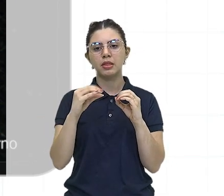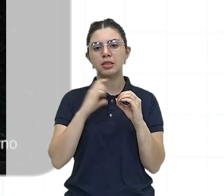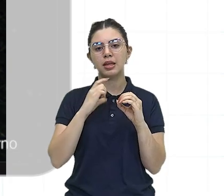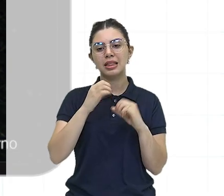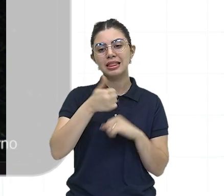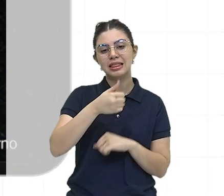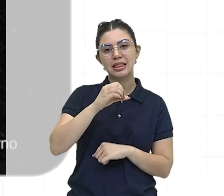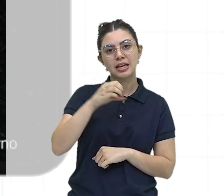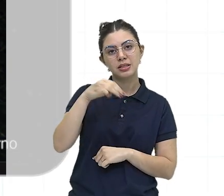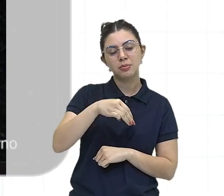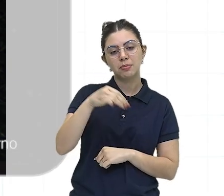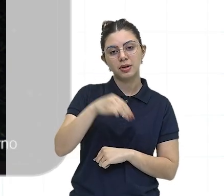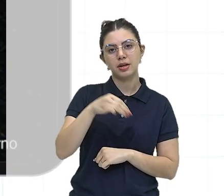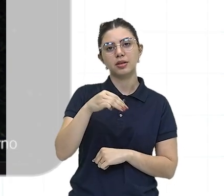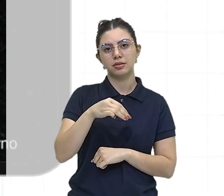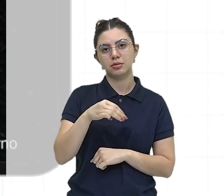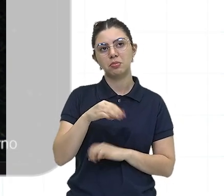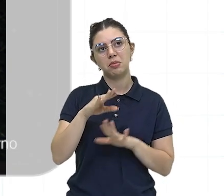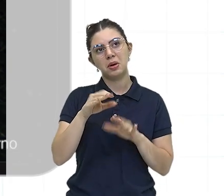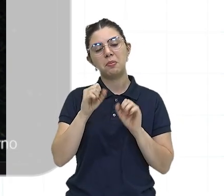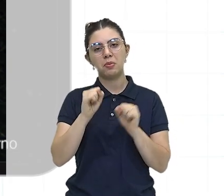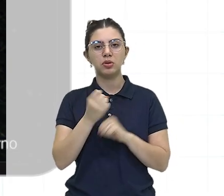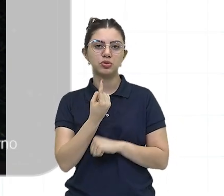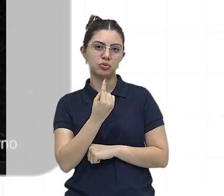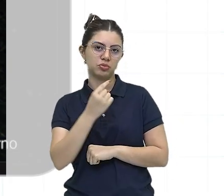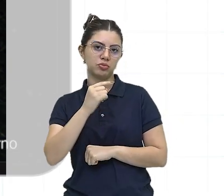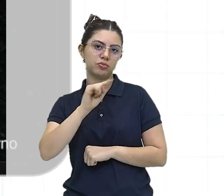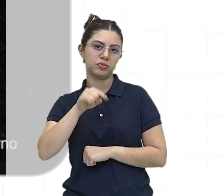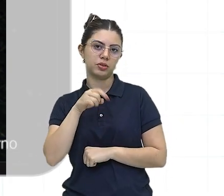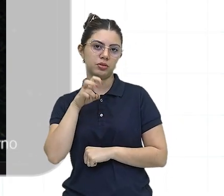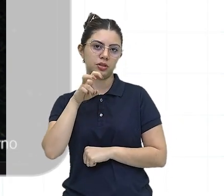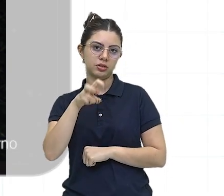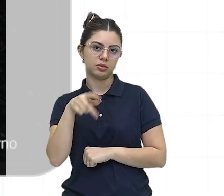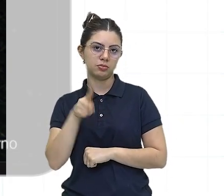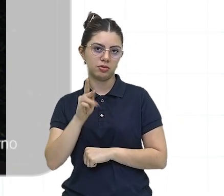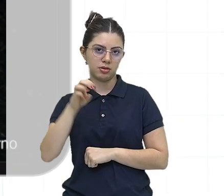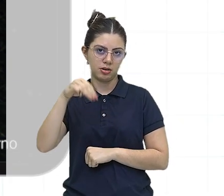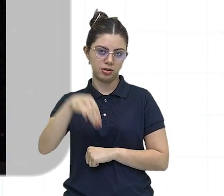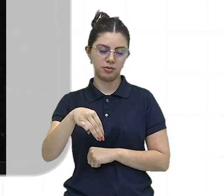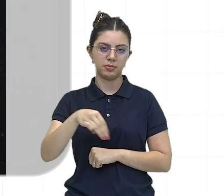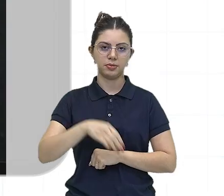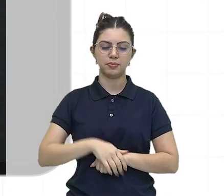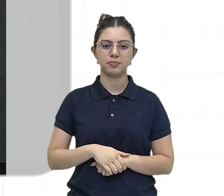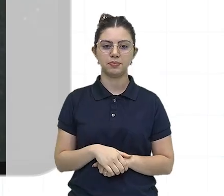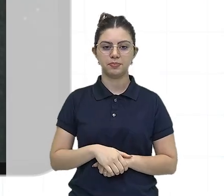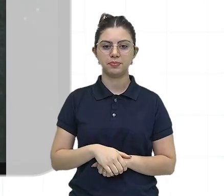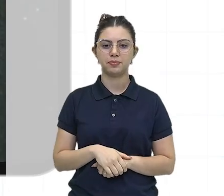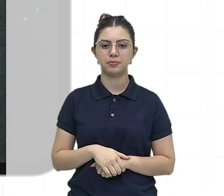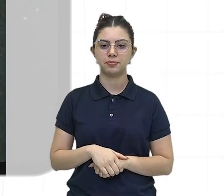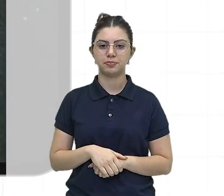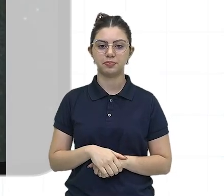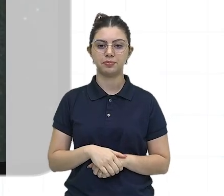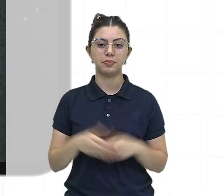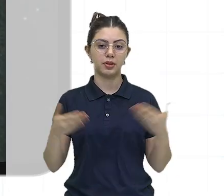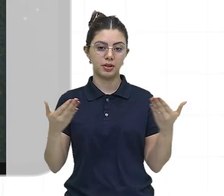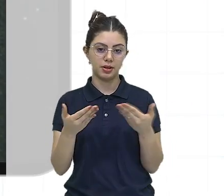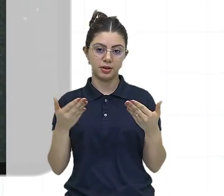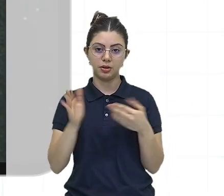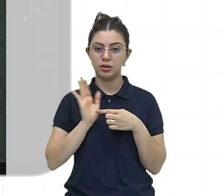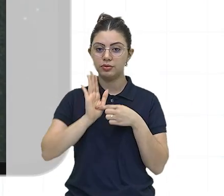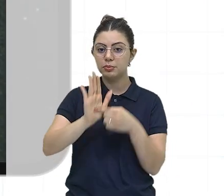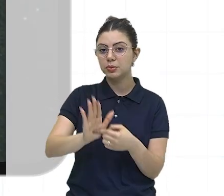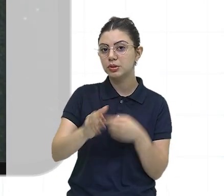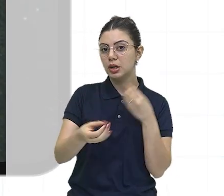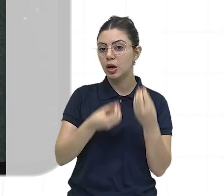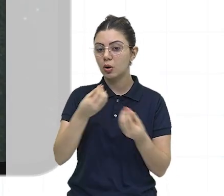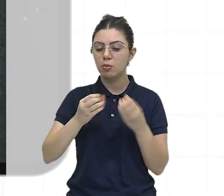mas raramente excedendo a 1,5 quilômetros, 1,5 quilômetro. E aí para vocês o formato,